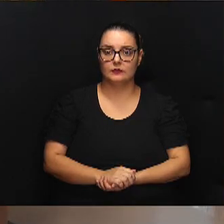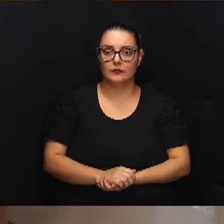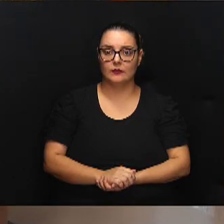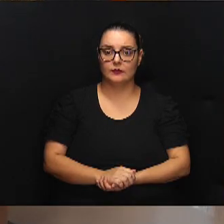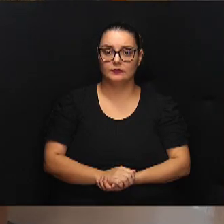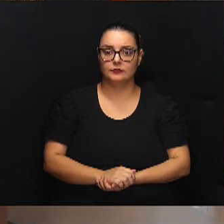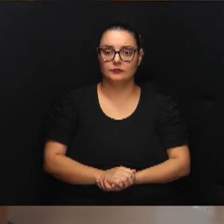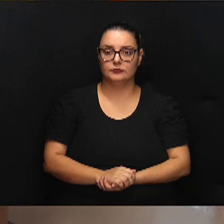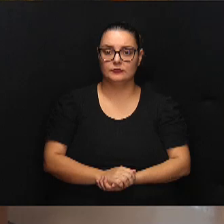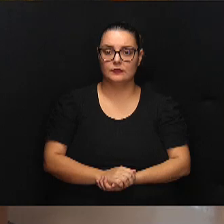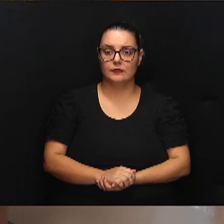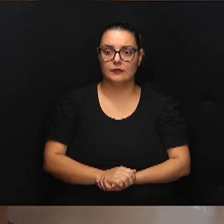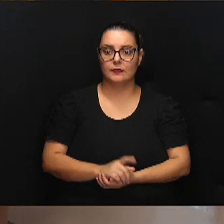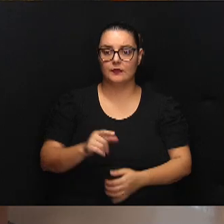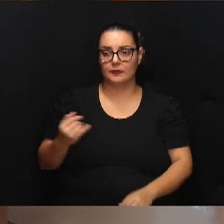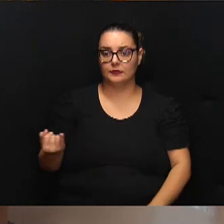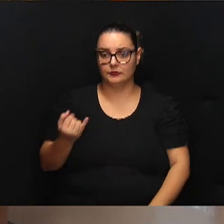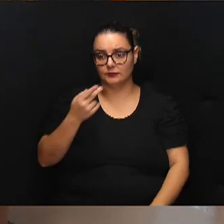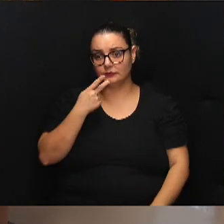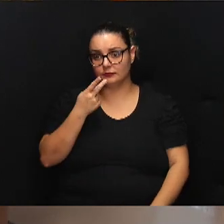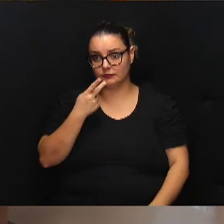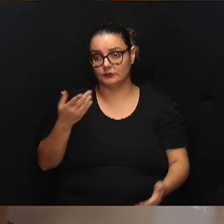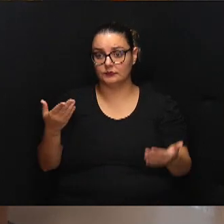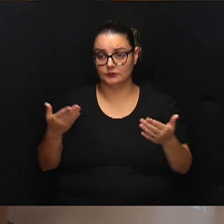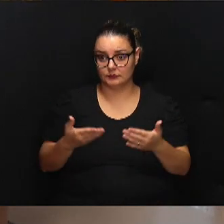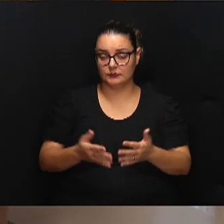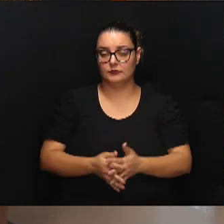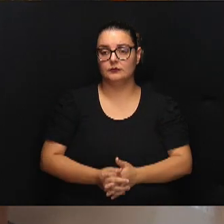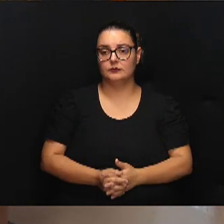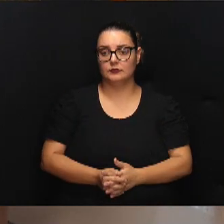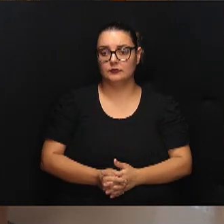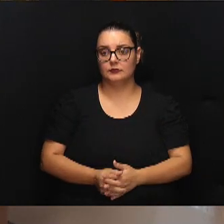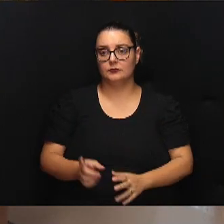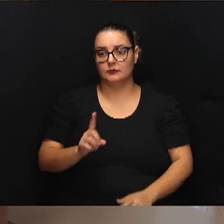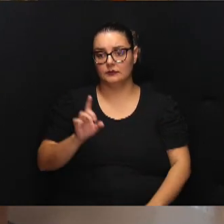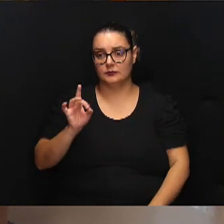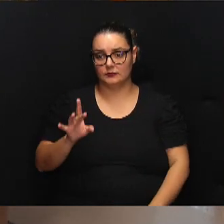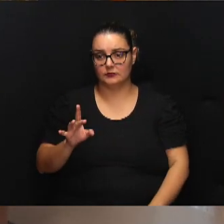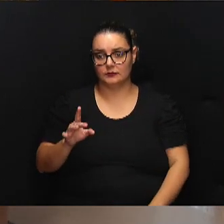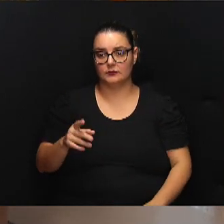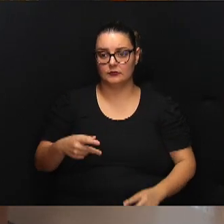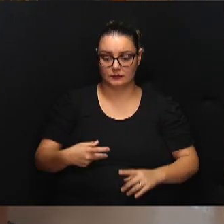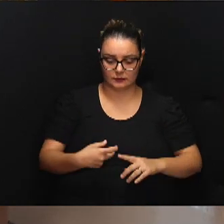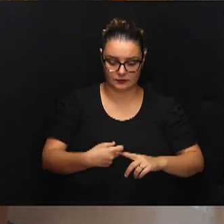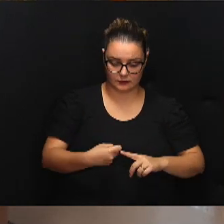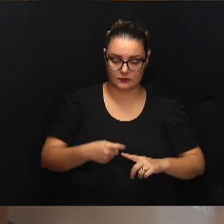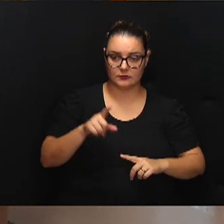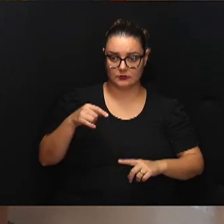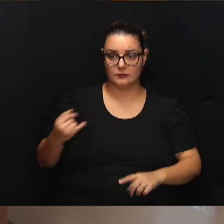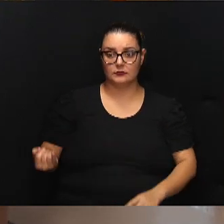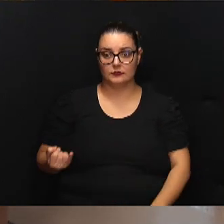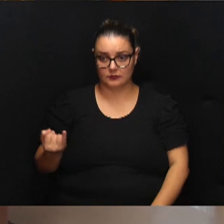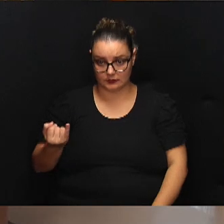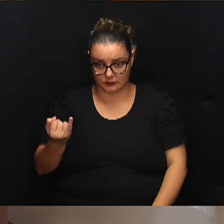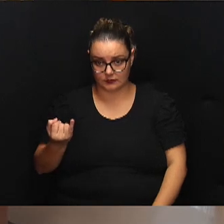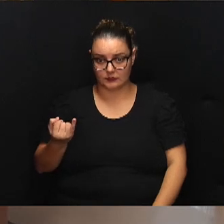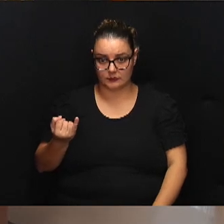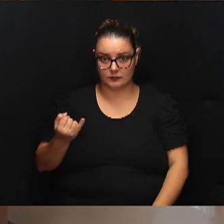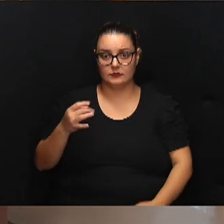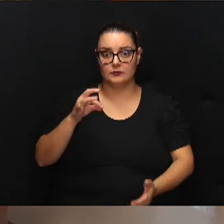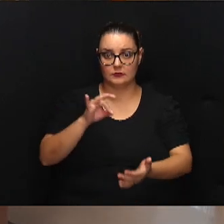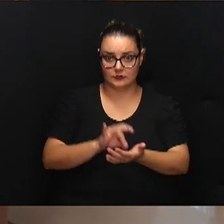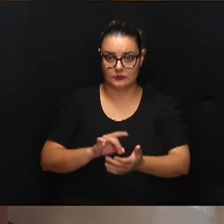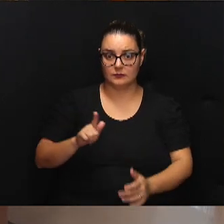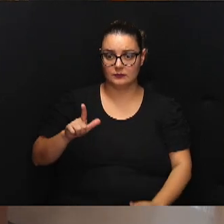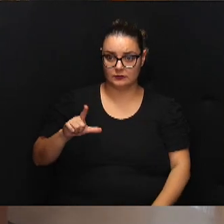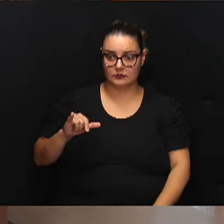seria interessante falar que hoje em dia não somente medir na ponta do dedo, que é importante, que é o valor real da